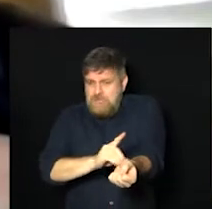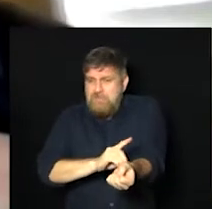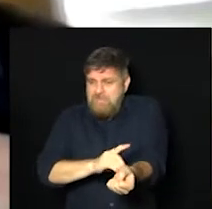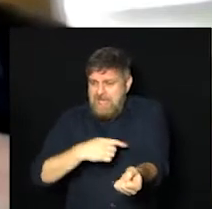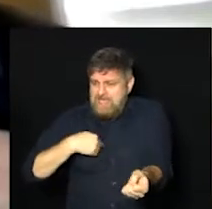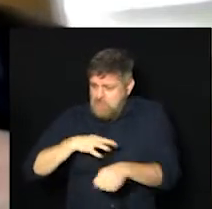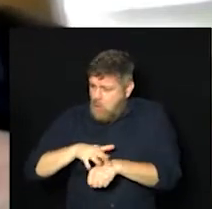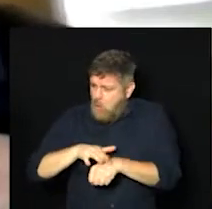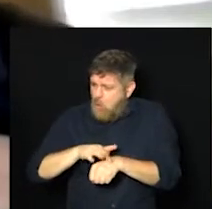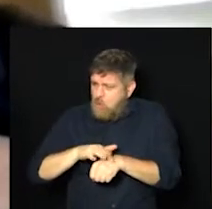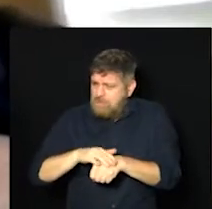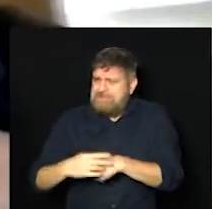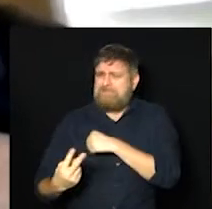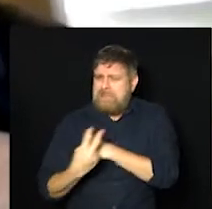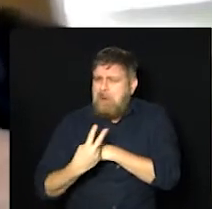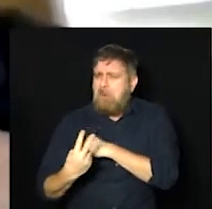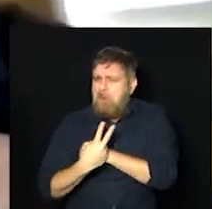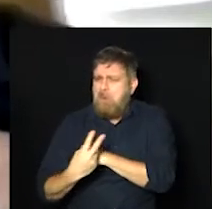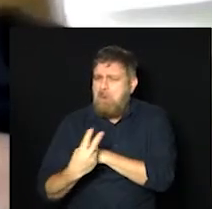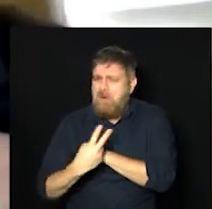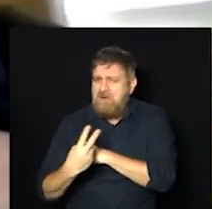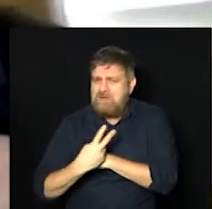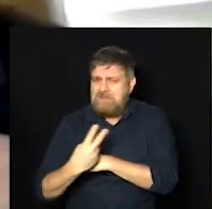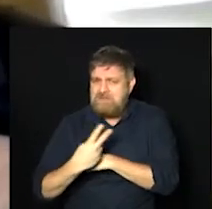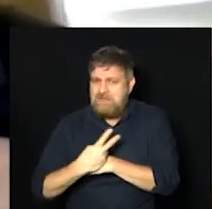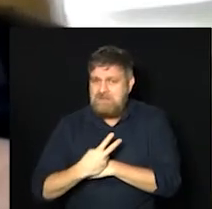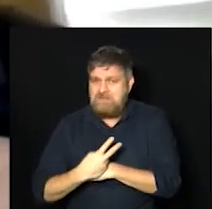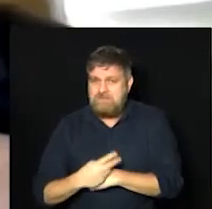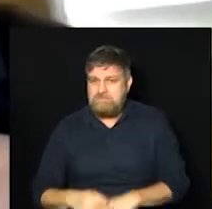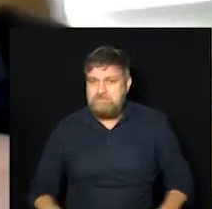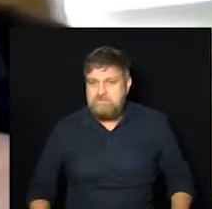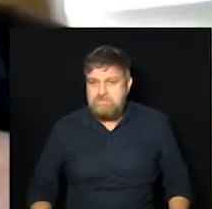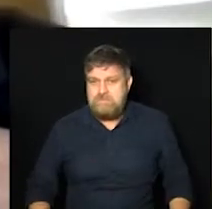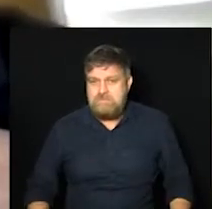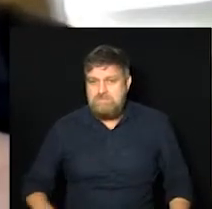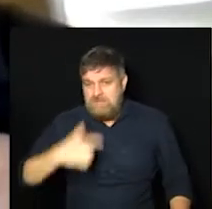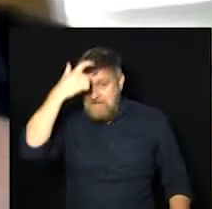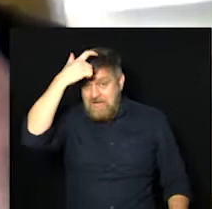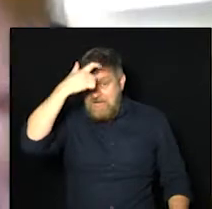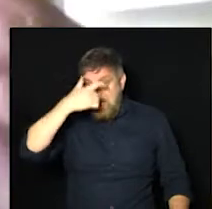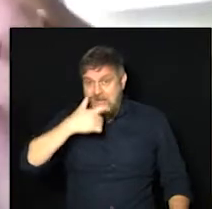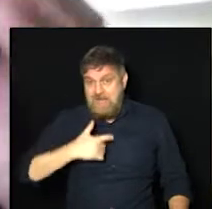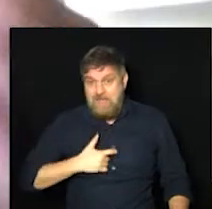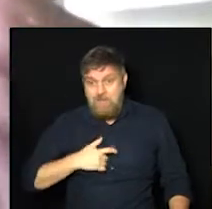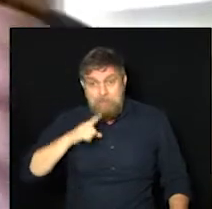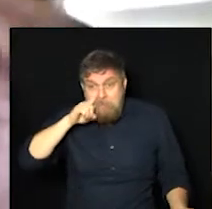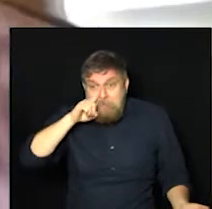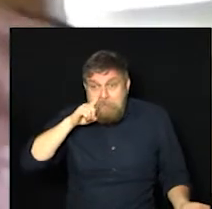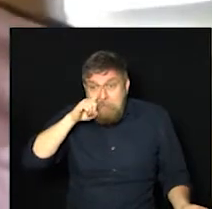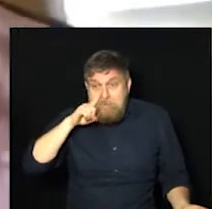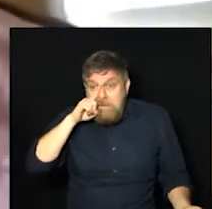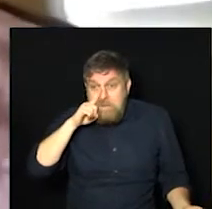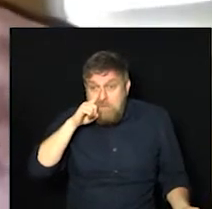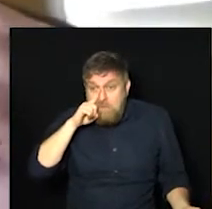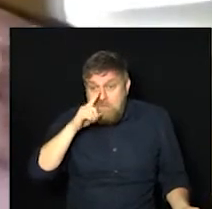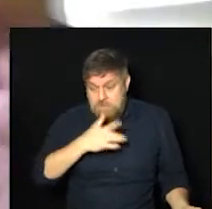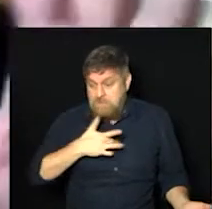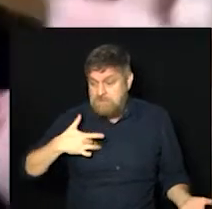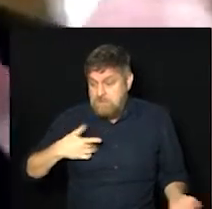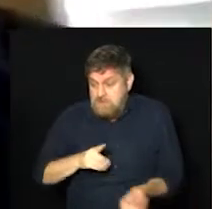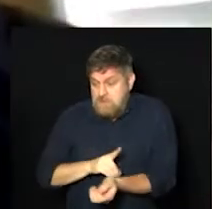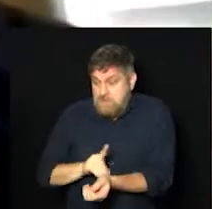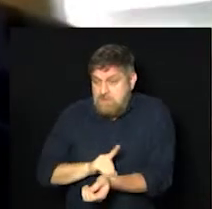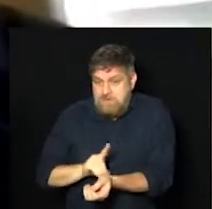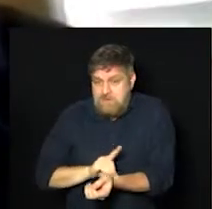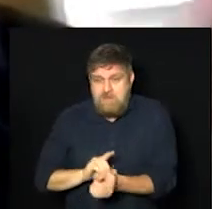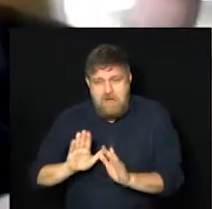Eu me cuidei demais, estou me cuidando demais. Eu sou um cara de muito risco. Então, assim, o que tem que acabar? Uma coisa